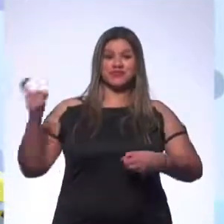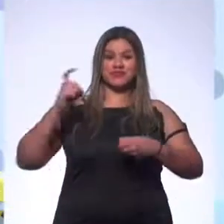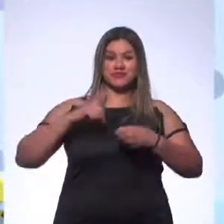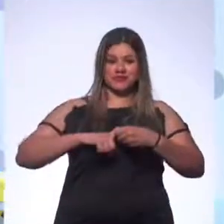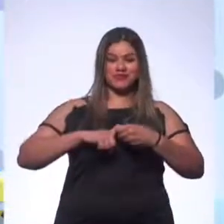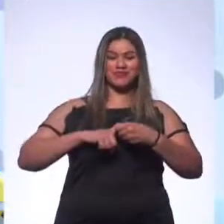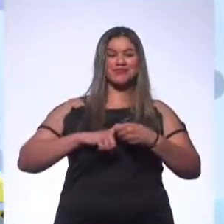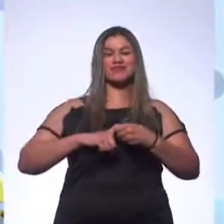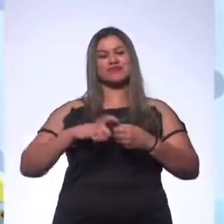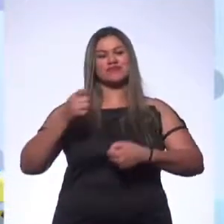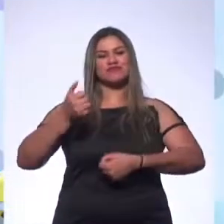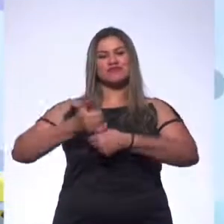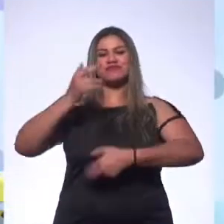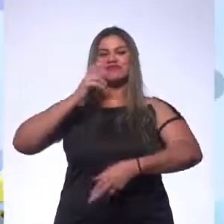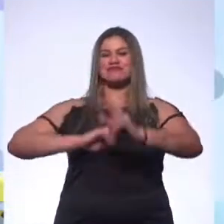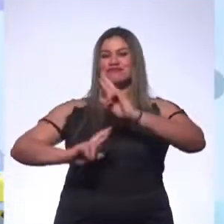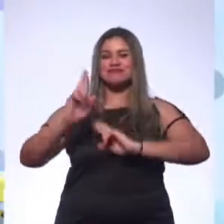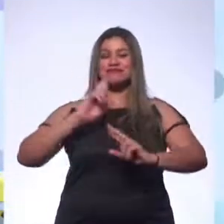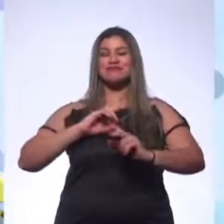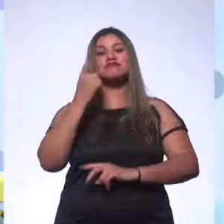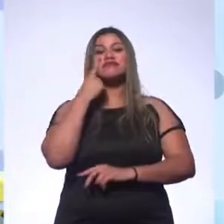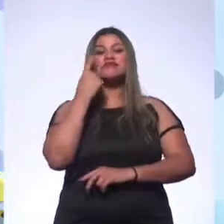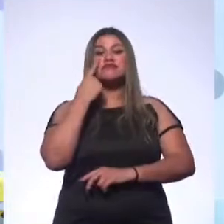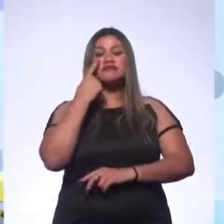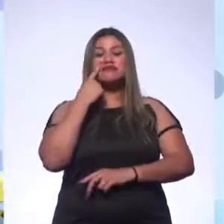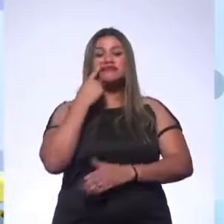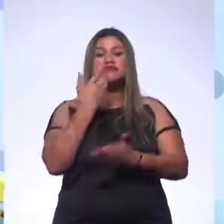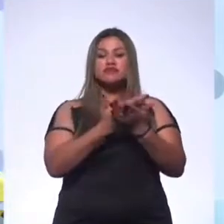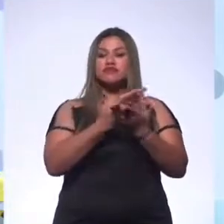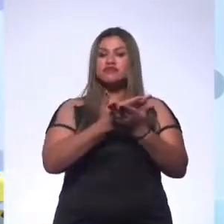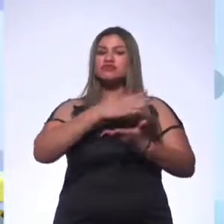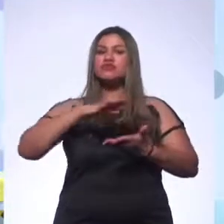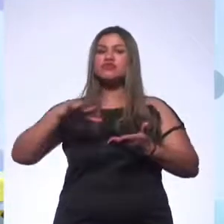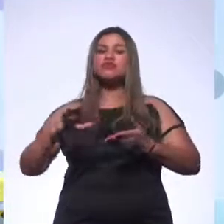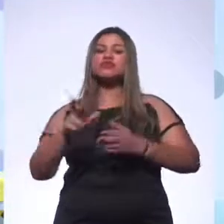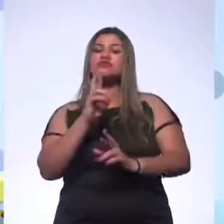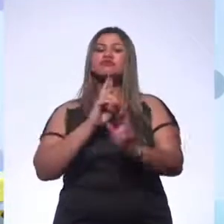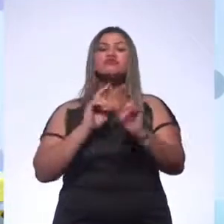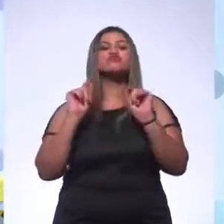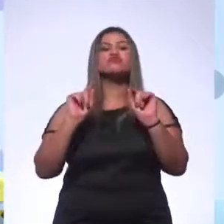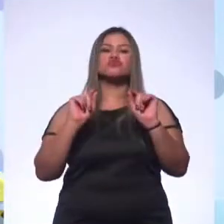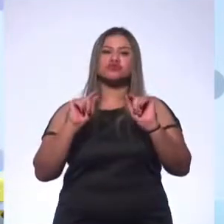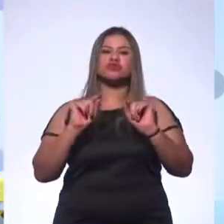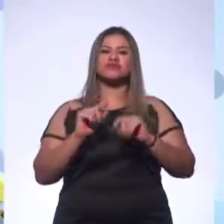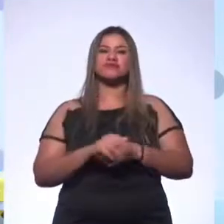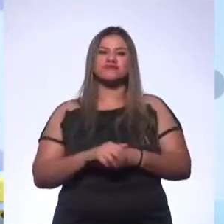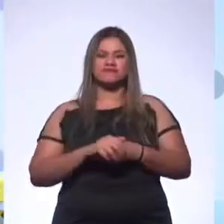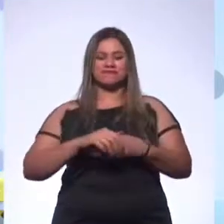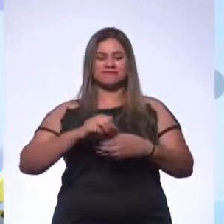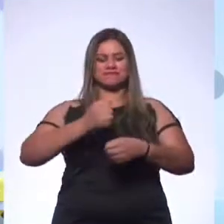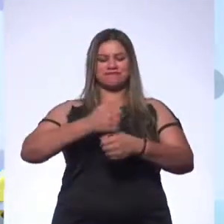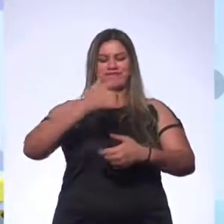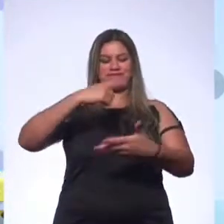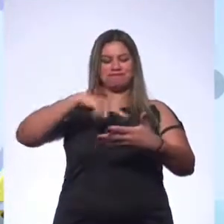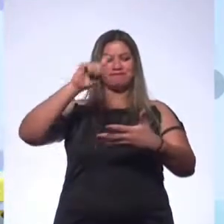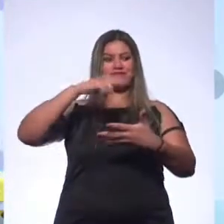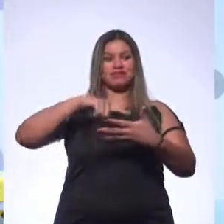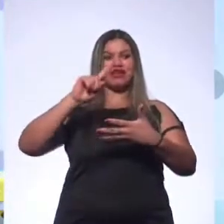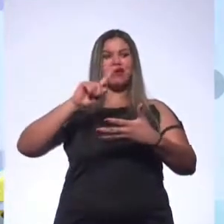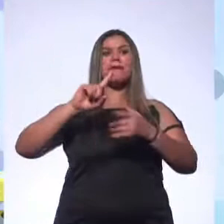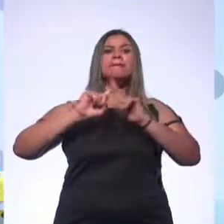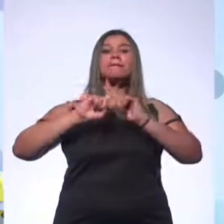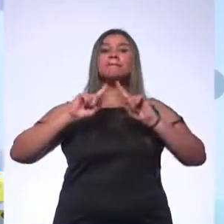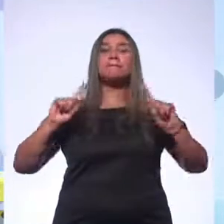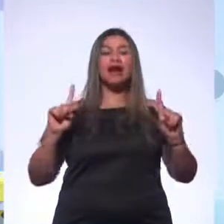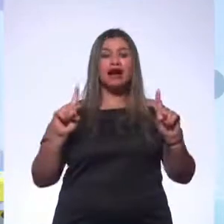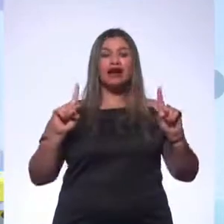Voltamos para a interação. Vamos ver aqui o que os estudantes estão respondendo aqui no chat. Mas,